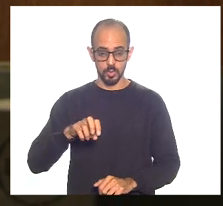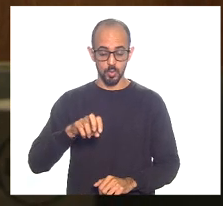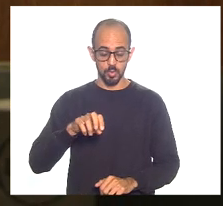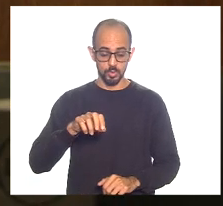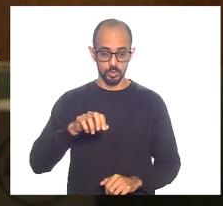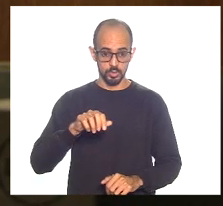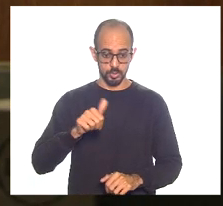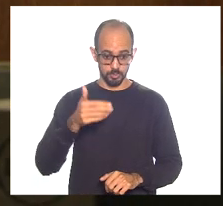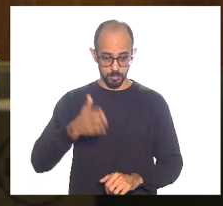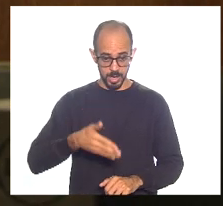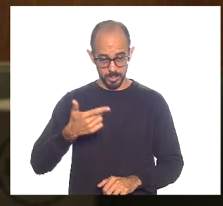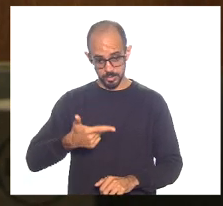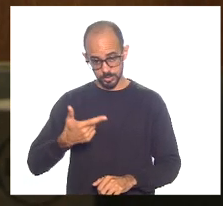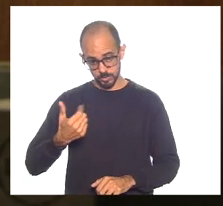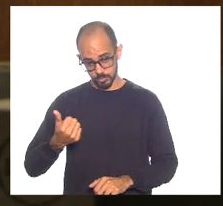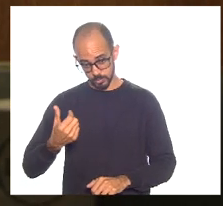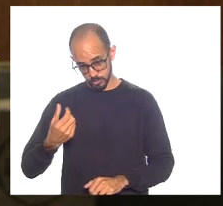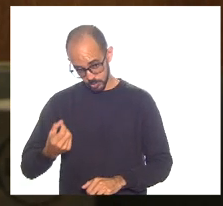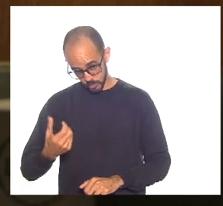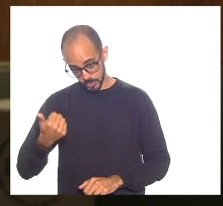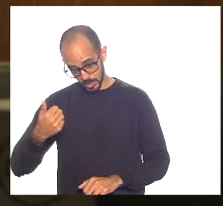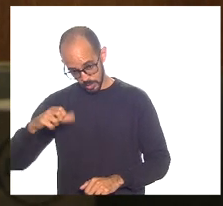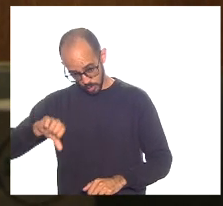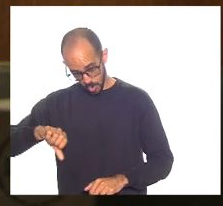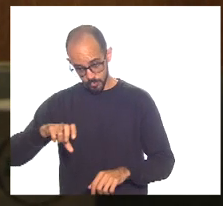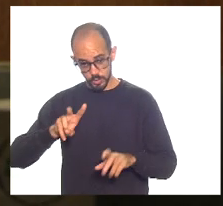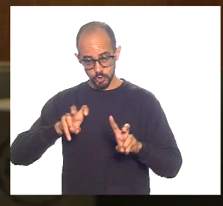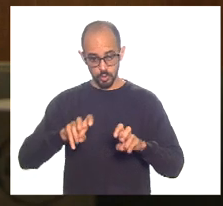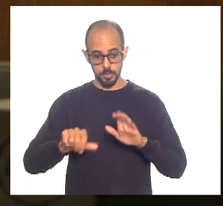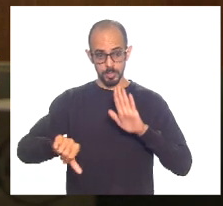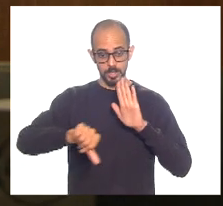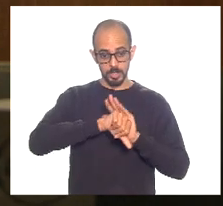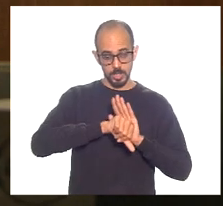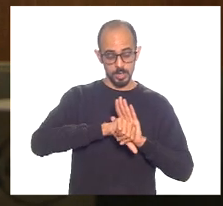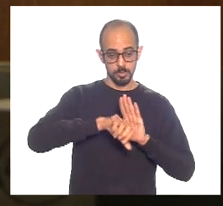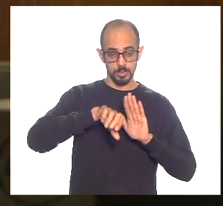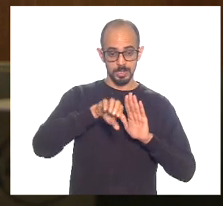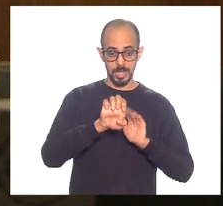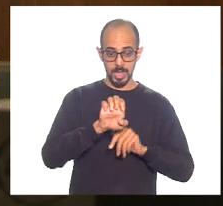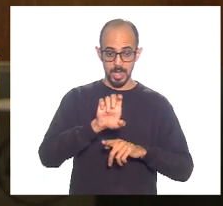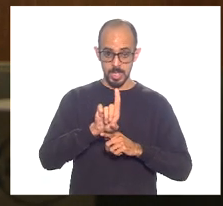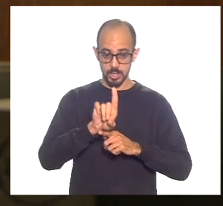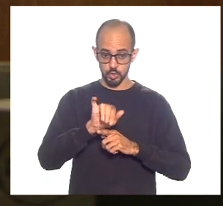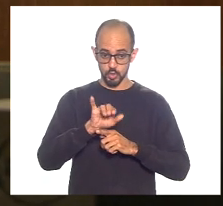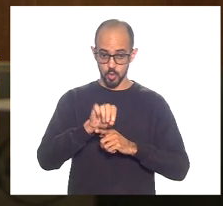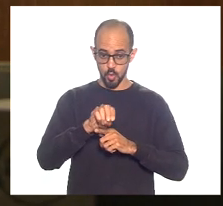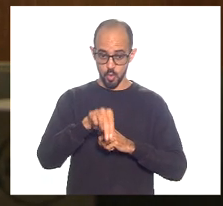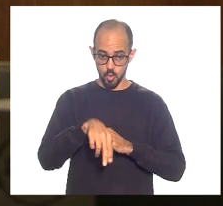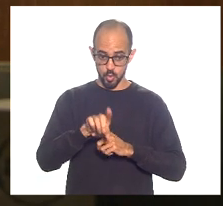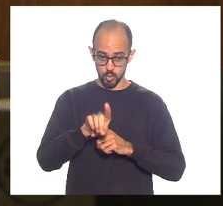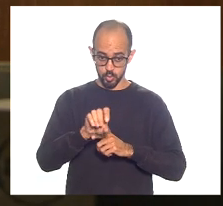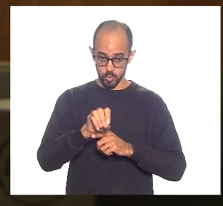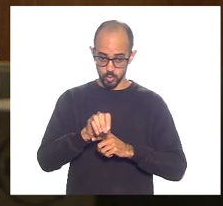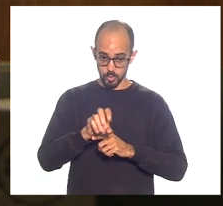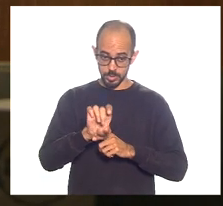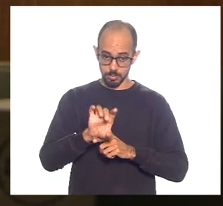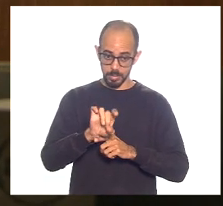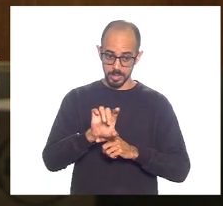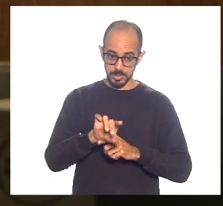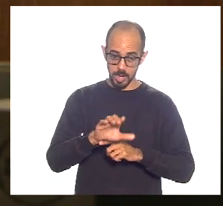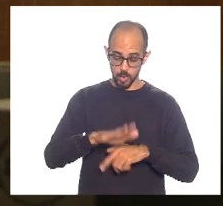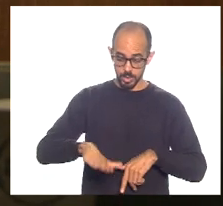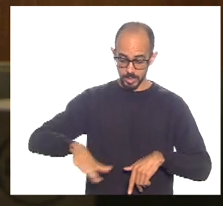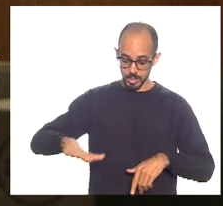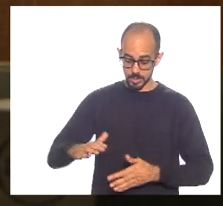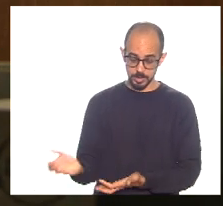Amorim, que dispõe sobre prioridade na apuração de crimes considerados hediondos, em especial contra crianças e adolescentes, na forma desta lei e da outras